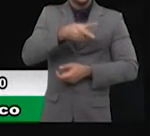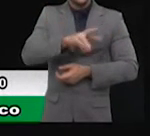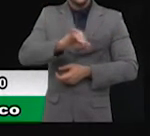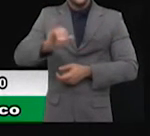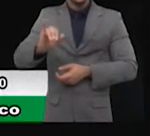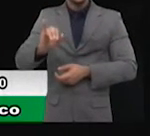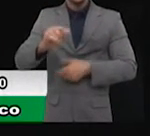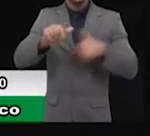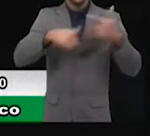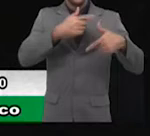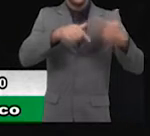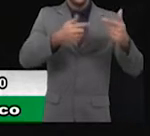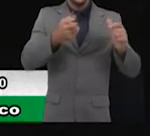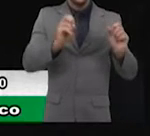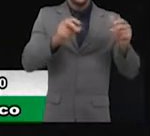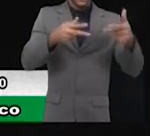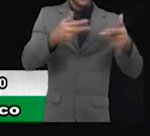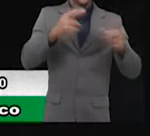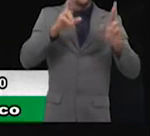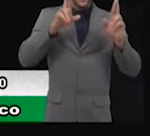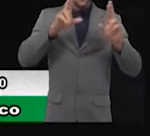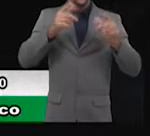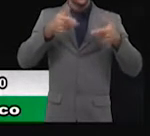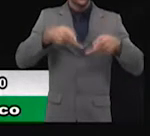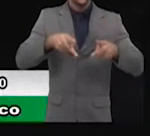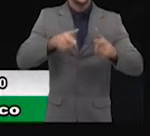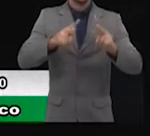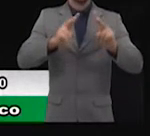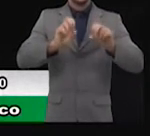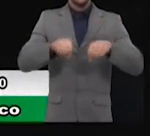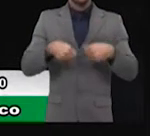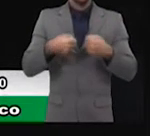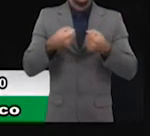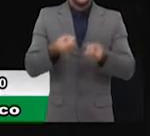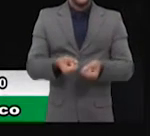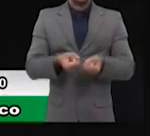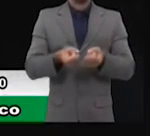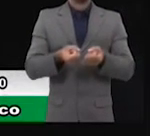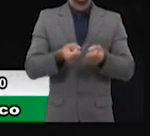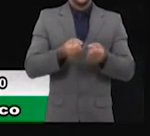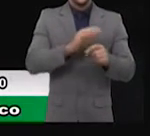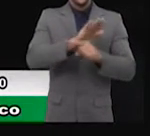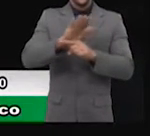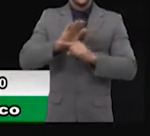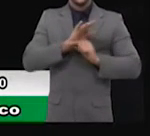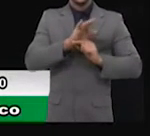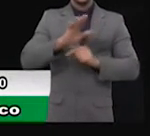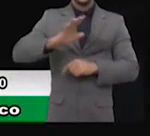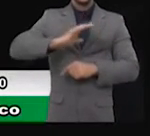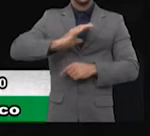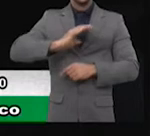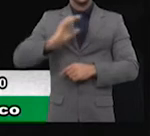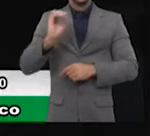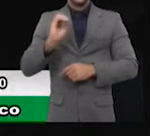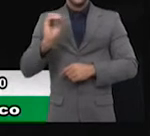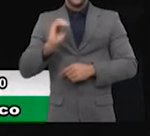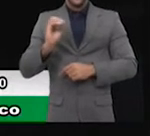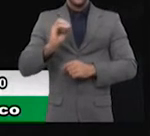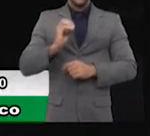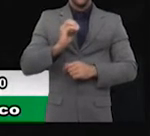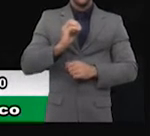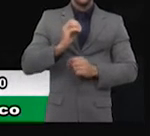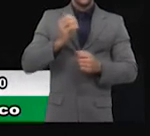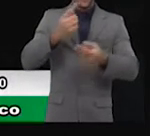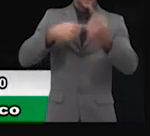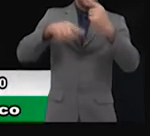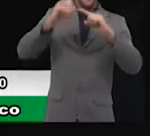continue com o desempenho que vem tendo aí ao longo desses anos, dando uma grande contribuição para a cidade de Osasco, tá bom? Então, sucesso, que